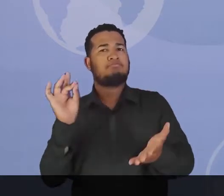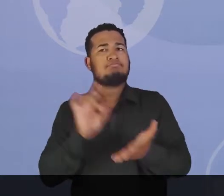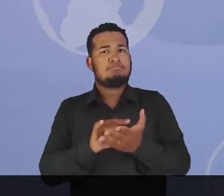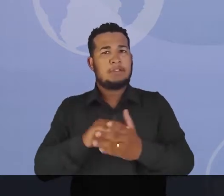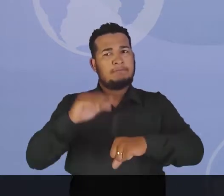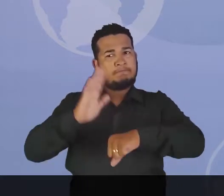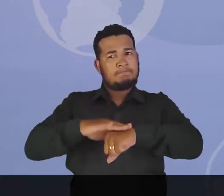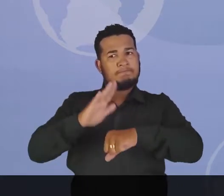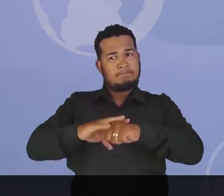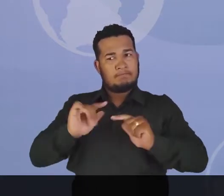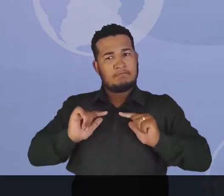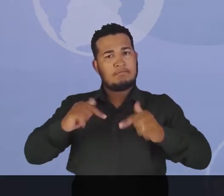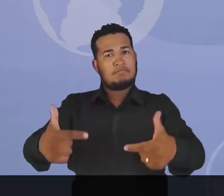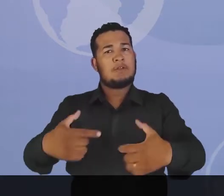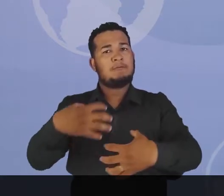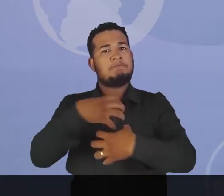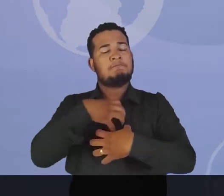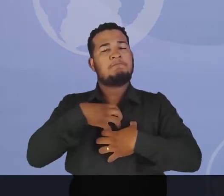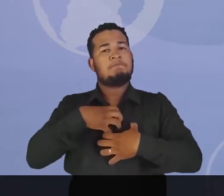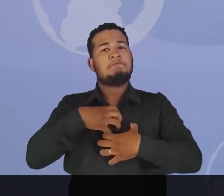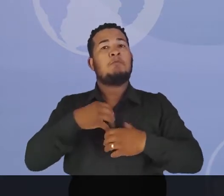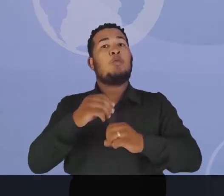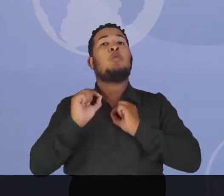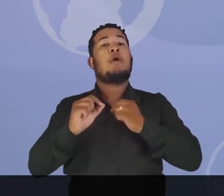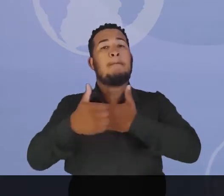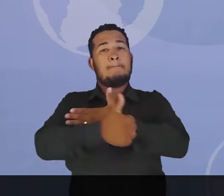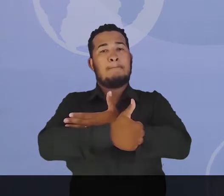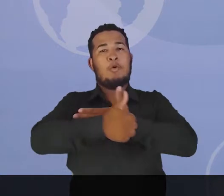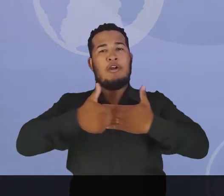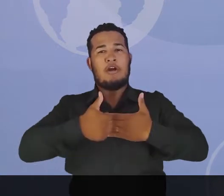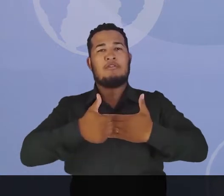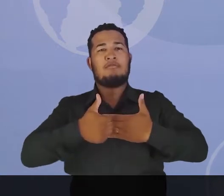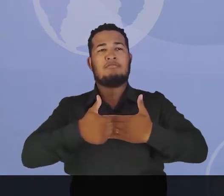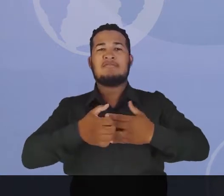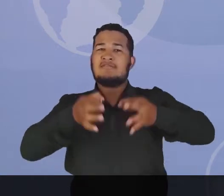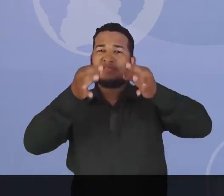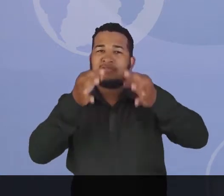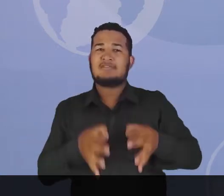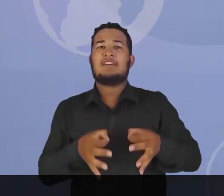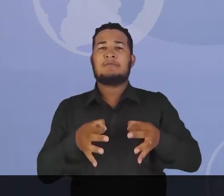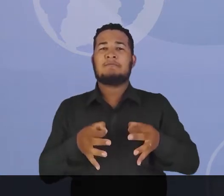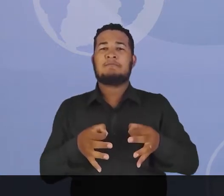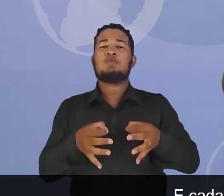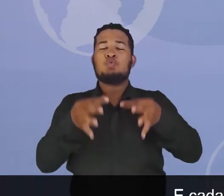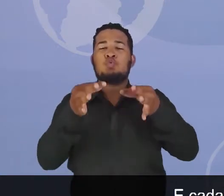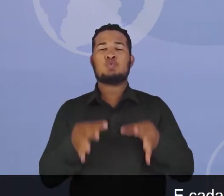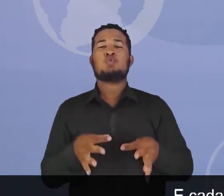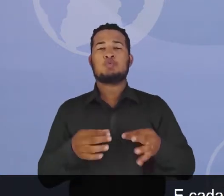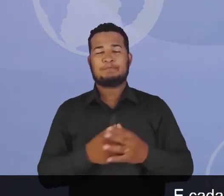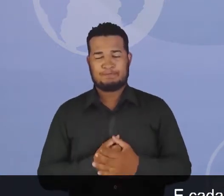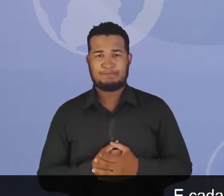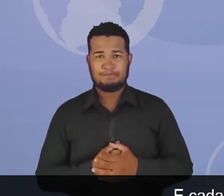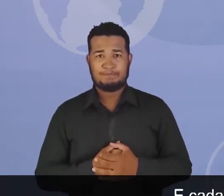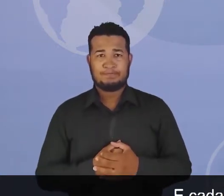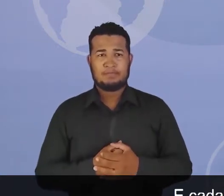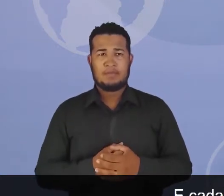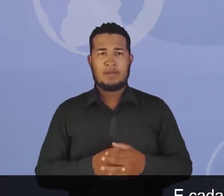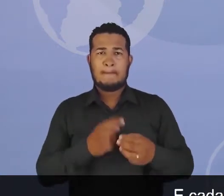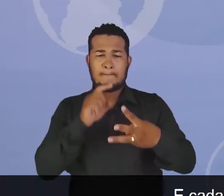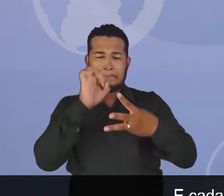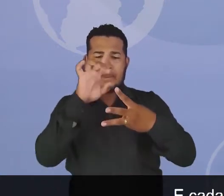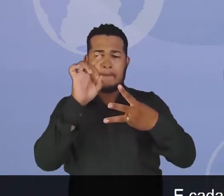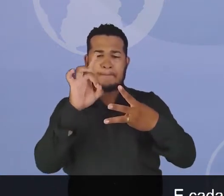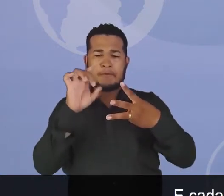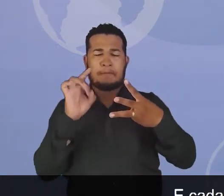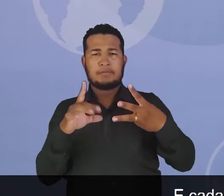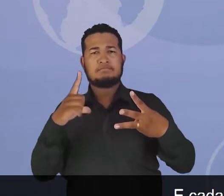ação moral, a ação correta, a ação justa. Cada uma delas, então,